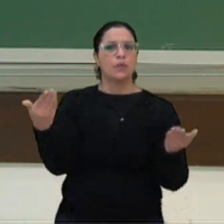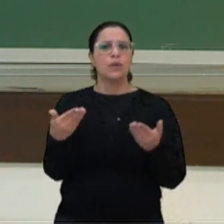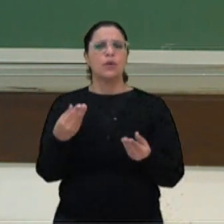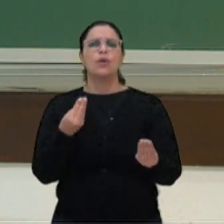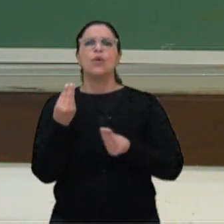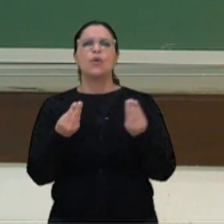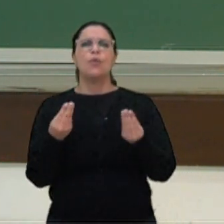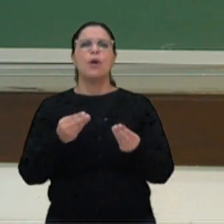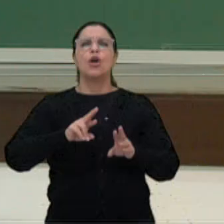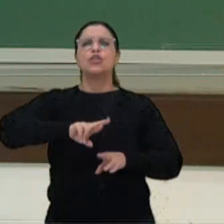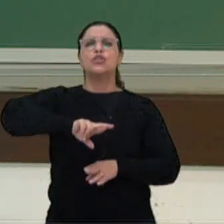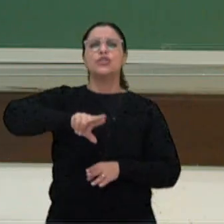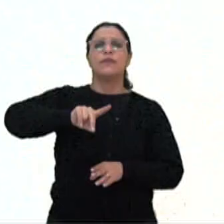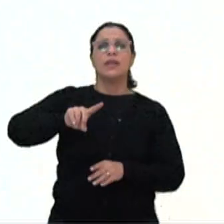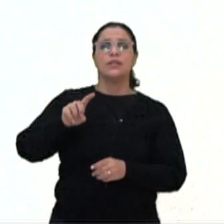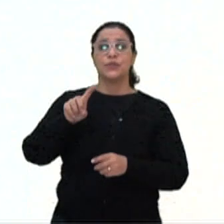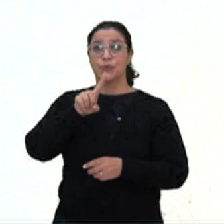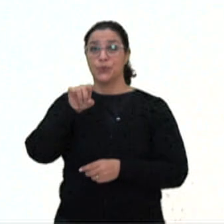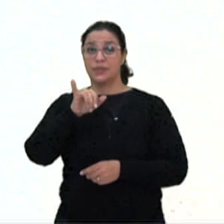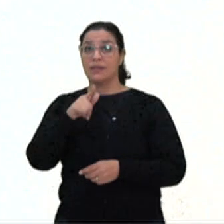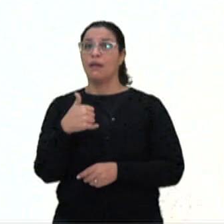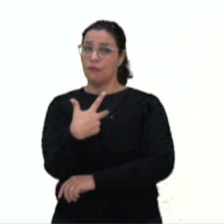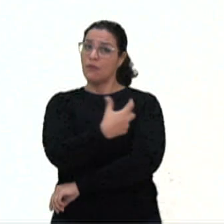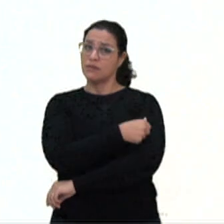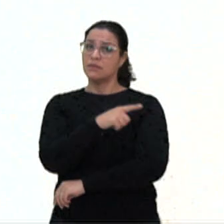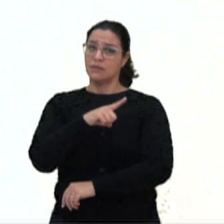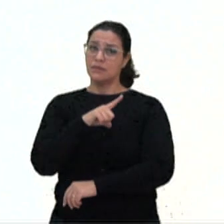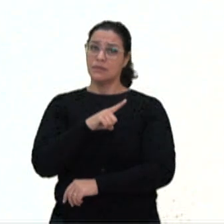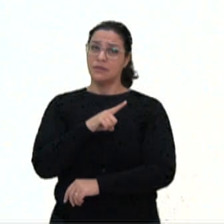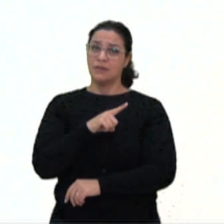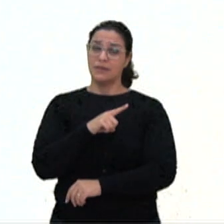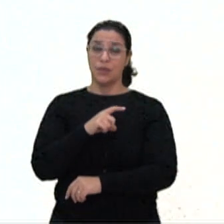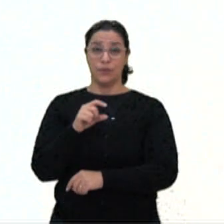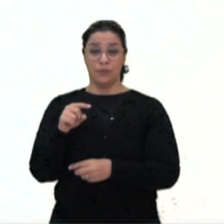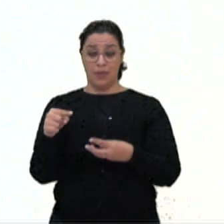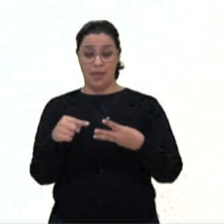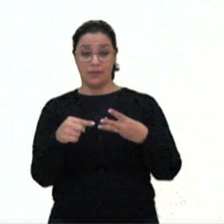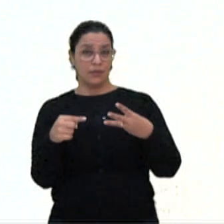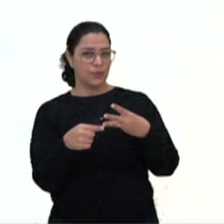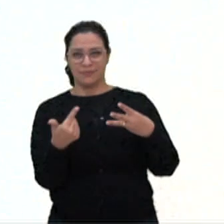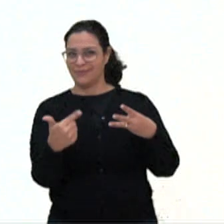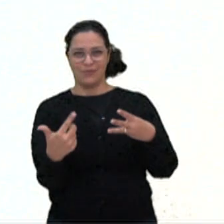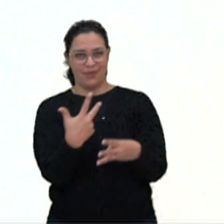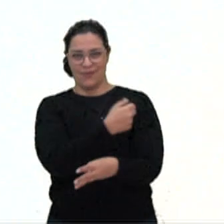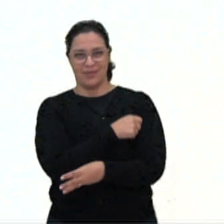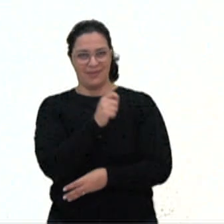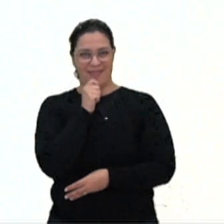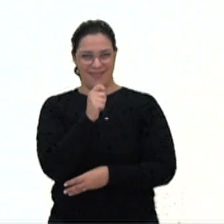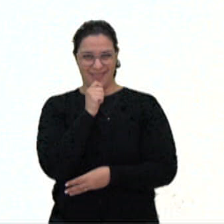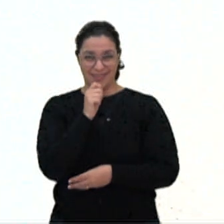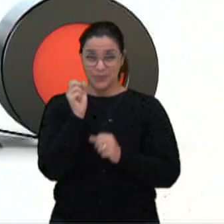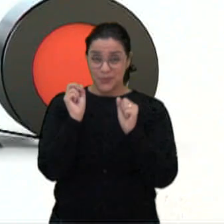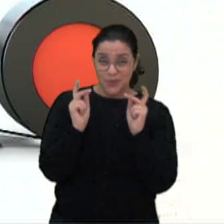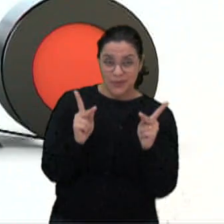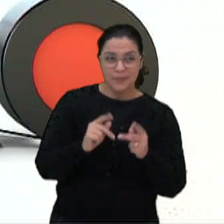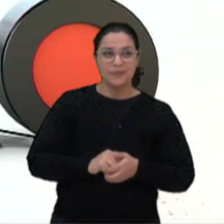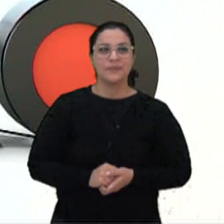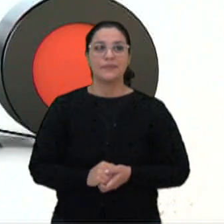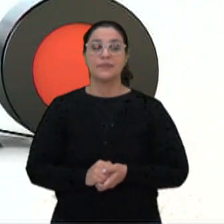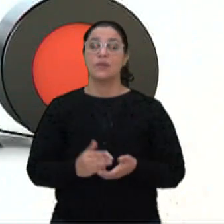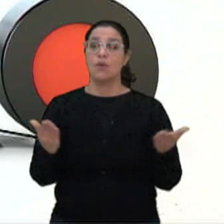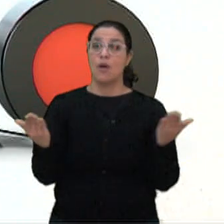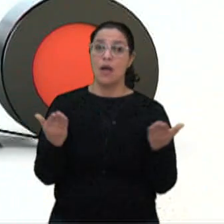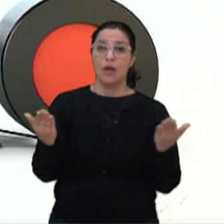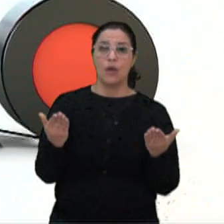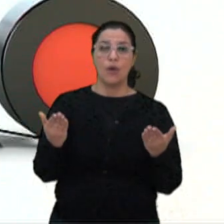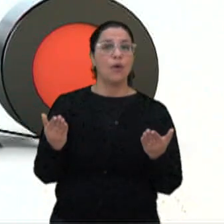ó, diferentemente do zika, febre amarela e dengue possuem vacina. Zika e chikungunya não tem vacina ainda, ok? Vamos